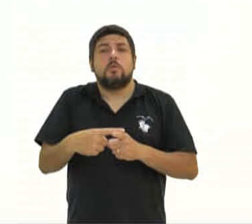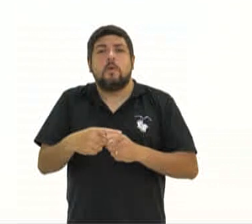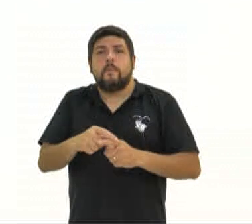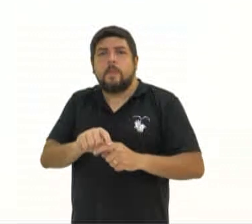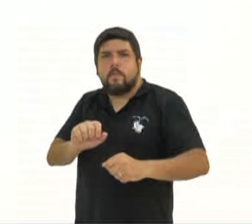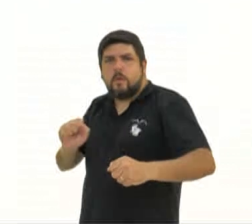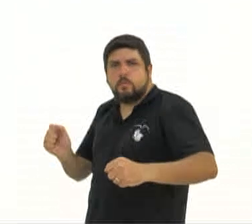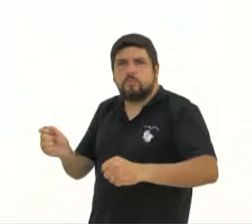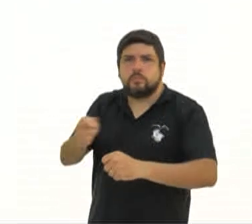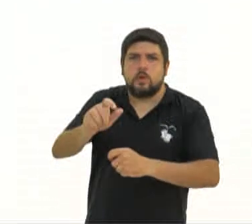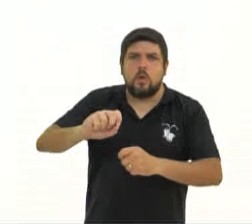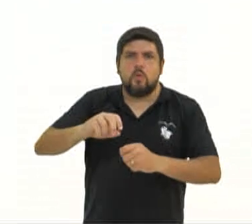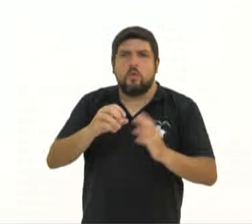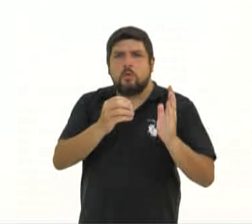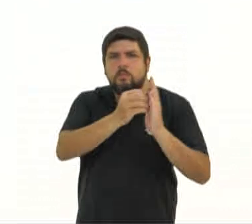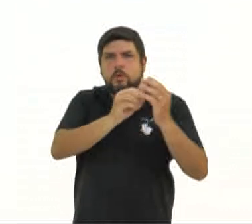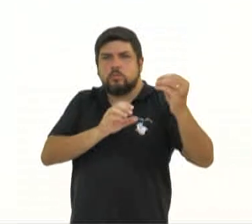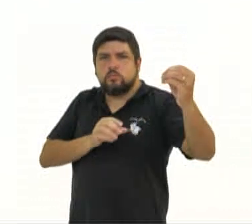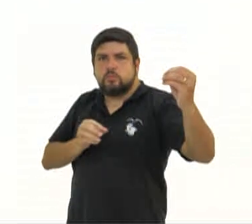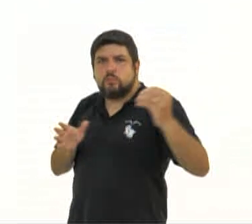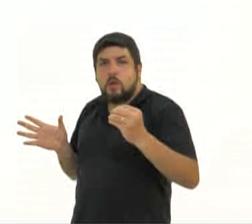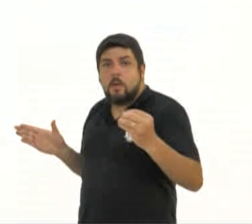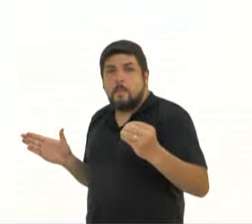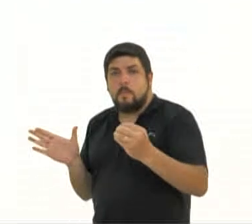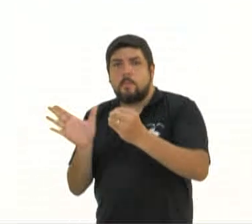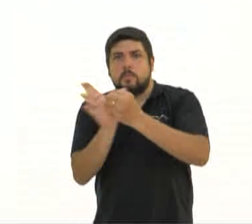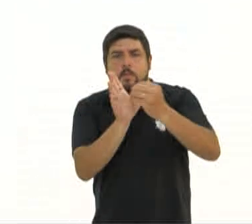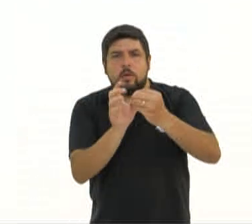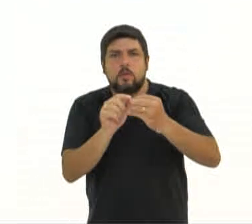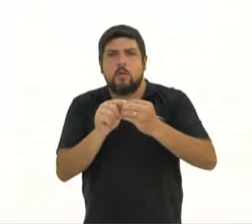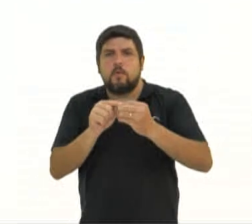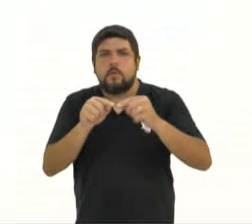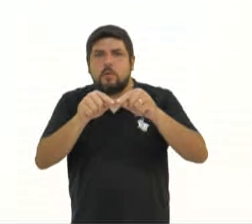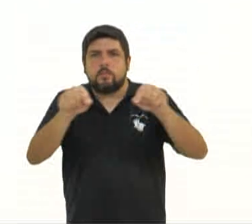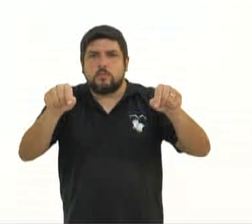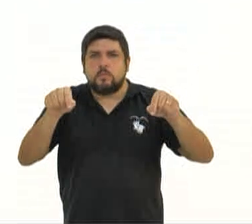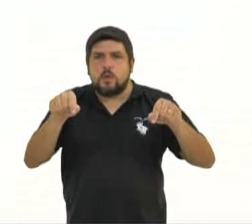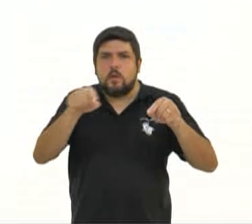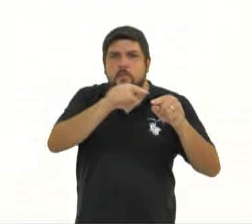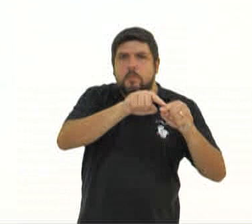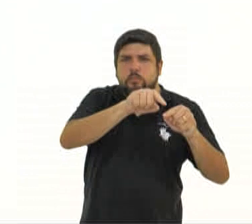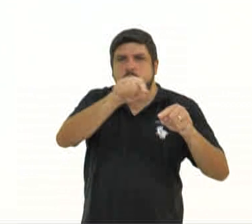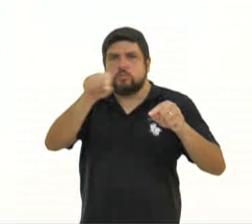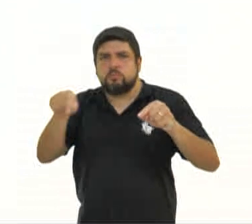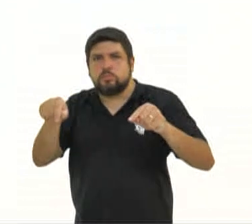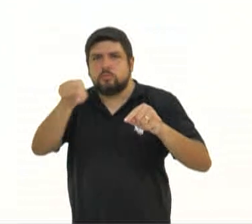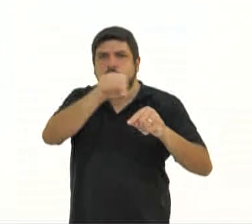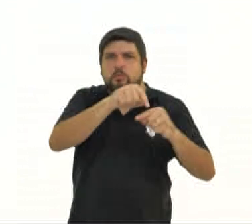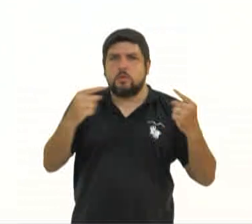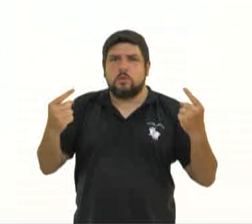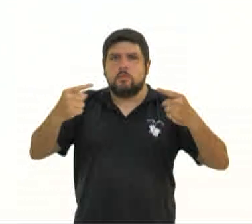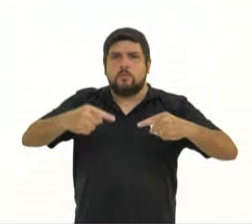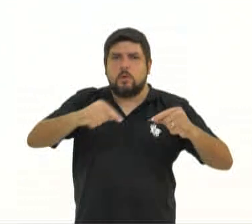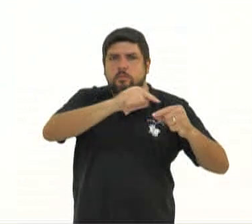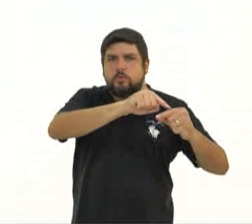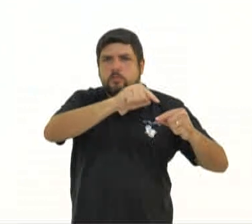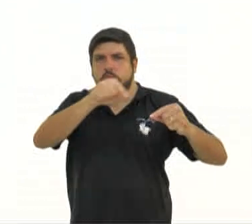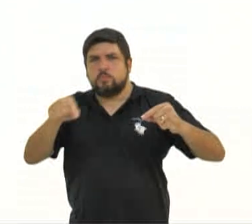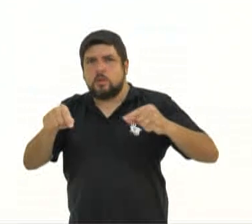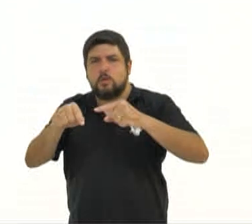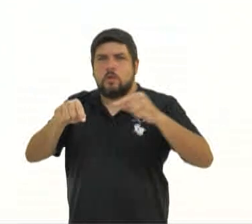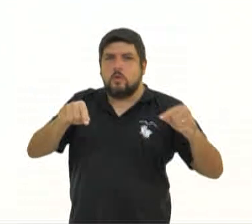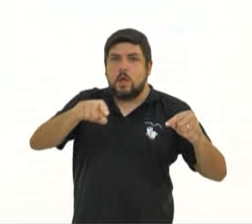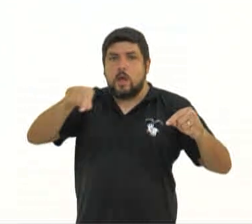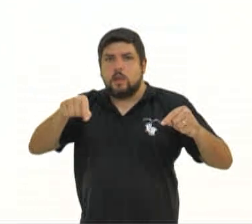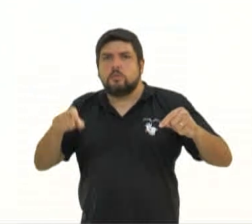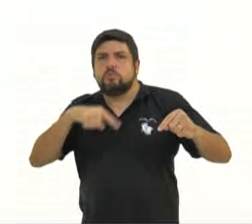lançar ou rebater a bola em direção a setores da quadra adversária nos quais o rival seja